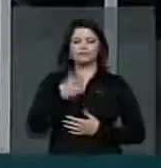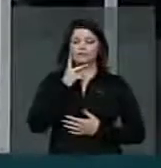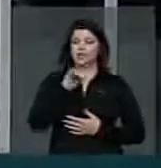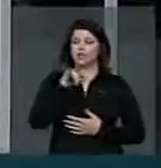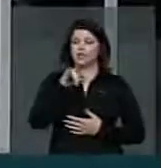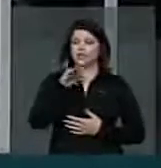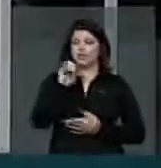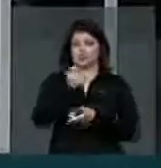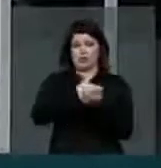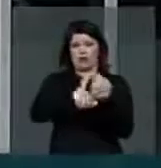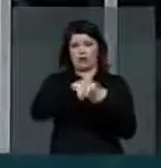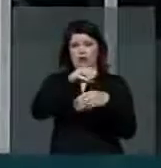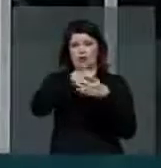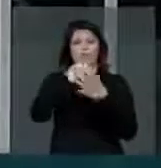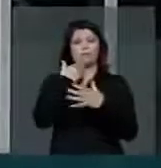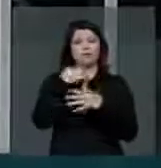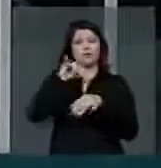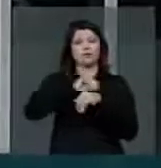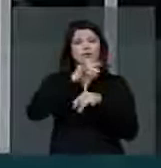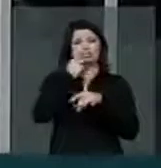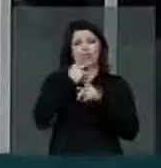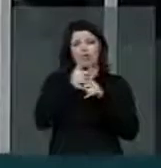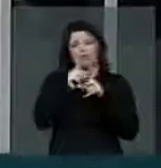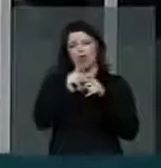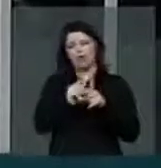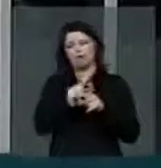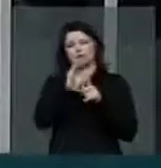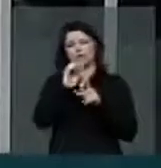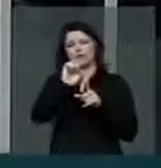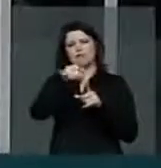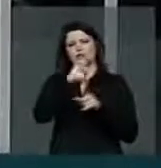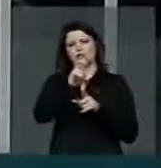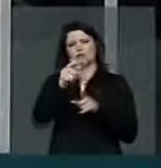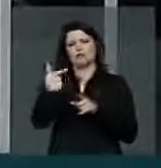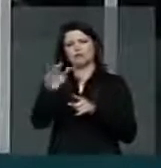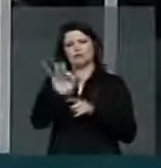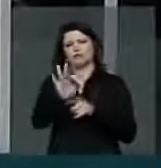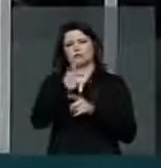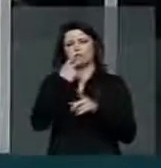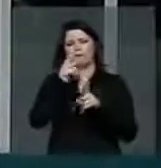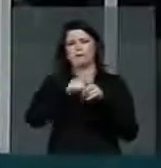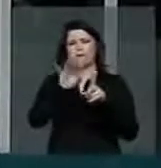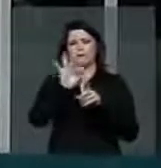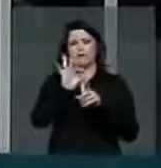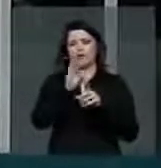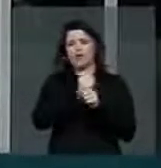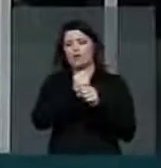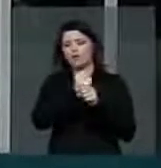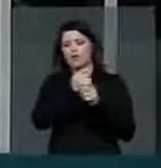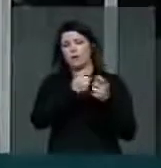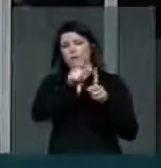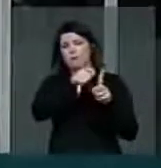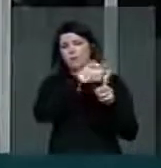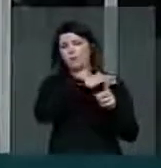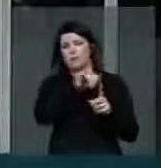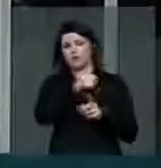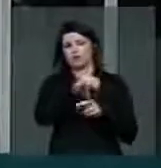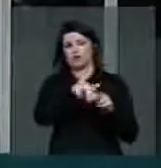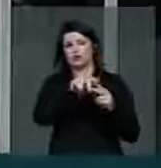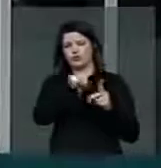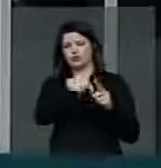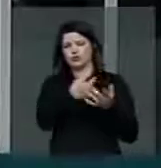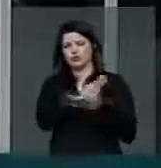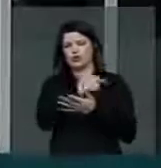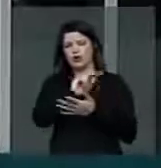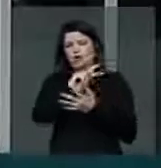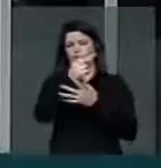atividade econômica do Banco Central recuou 0,52% em fevereiro em relação ao mês anterior, após registrar alta